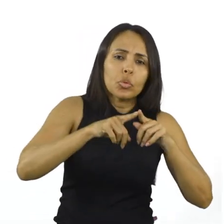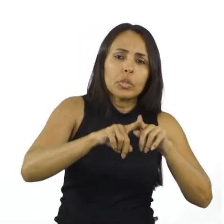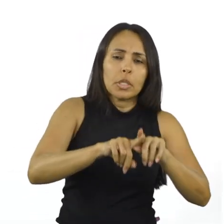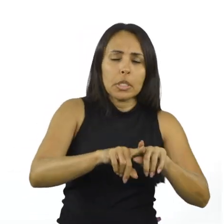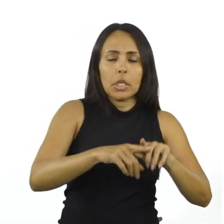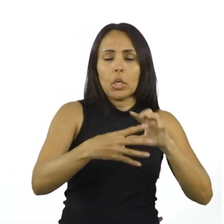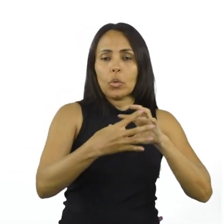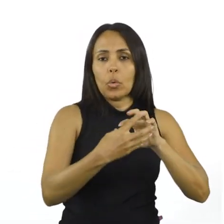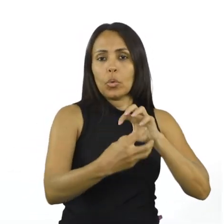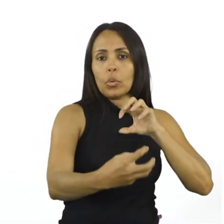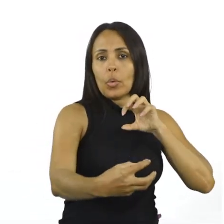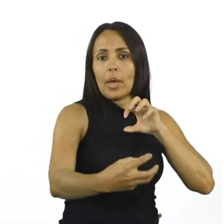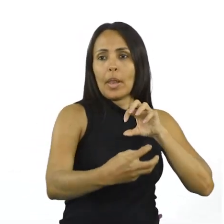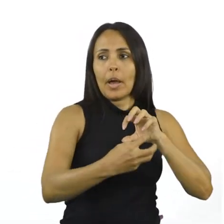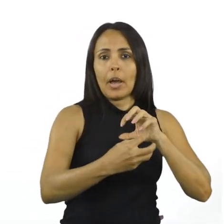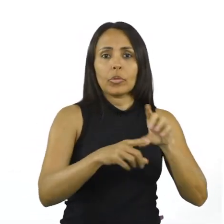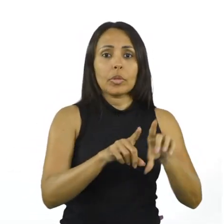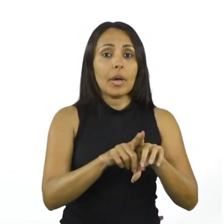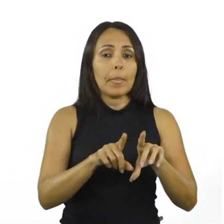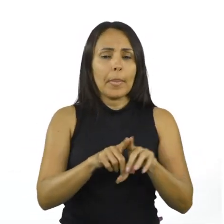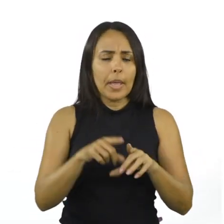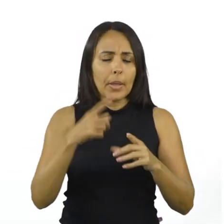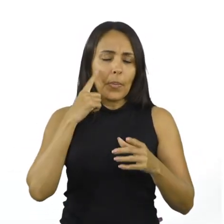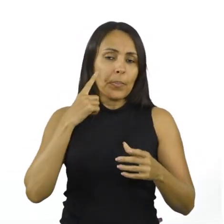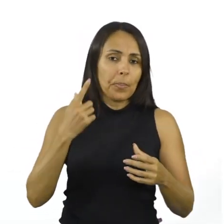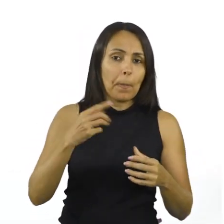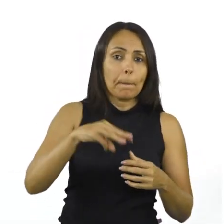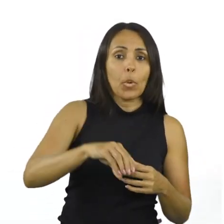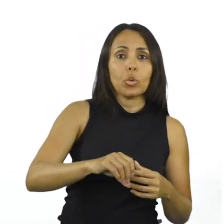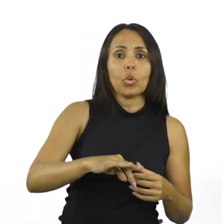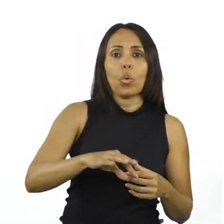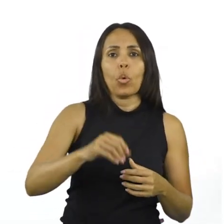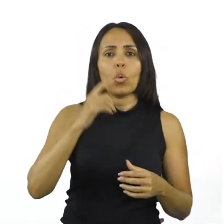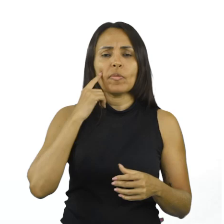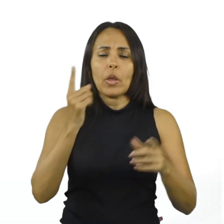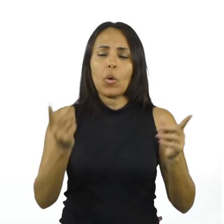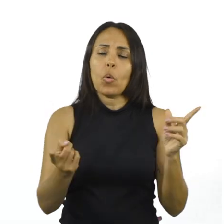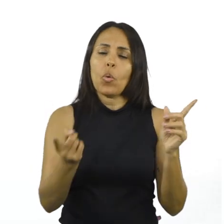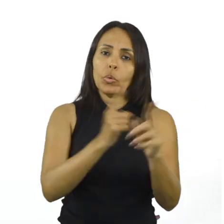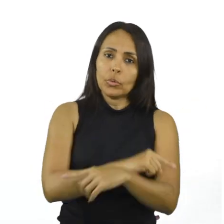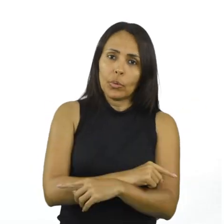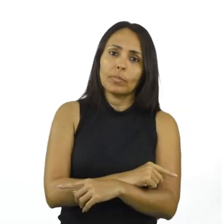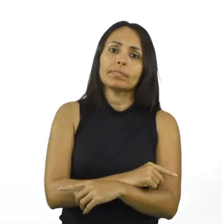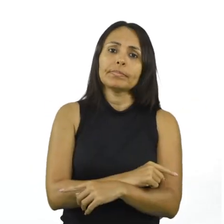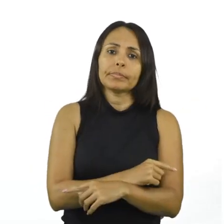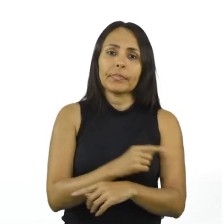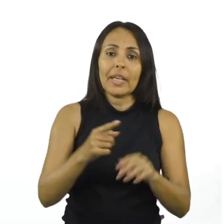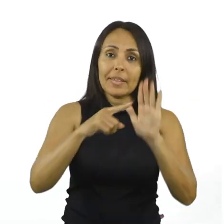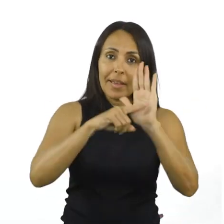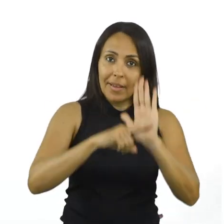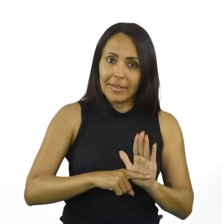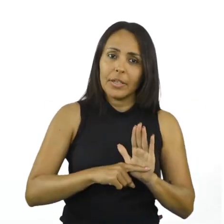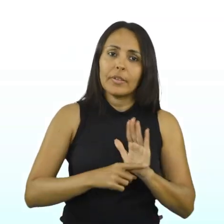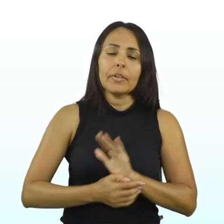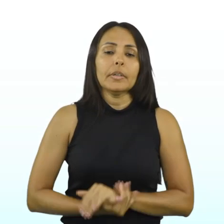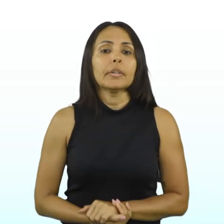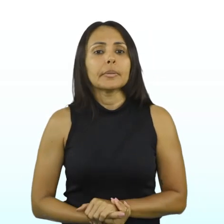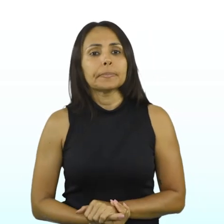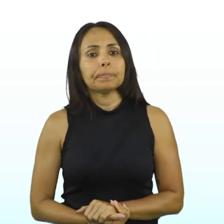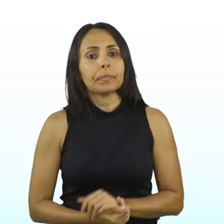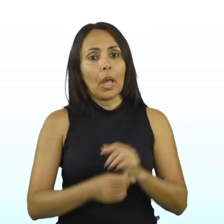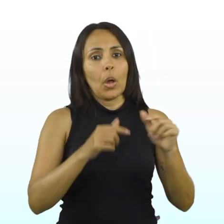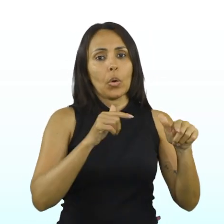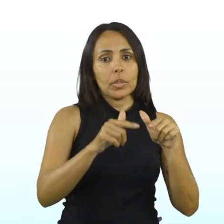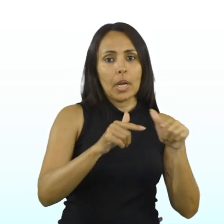da deformação, a força elástica, o trabalho é motor. Se vai no sentido contrário, o trabalho é negativo. Então, ó,